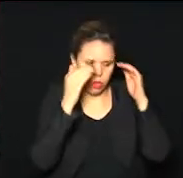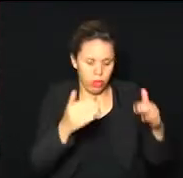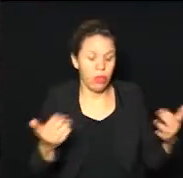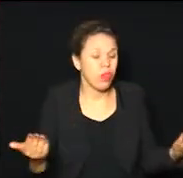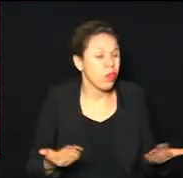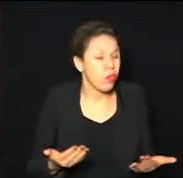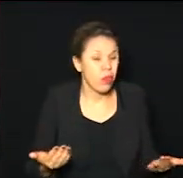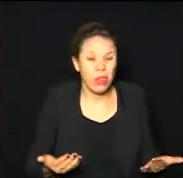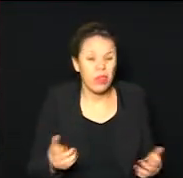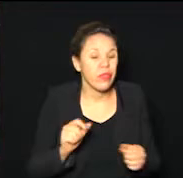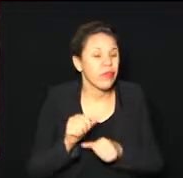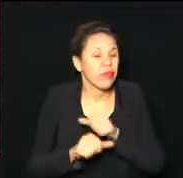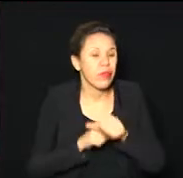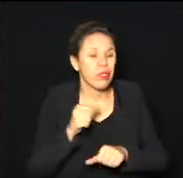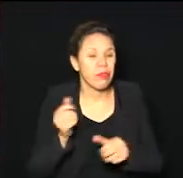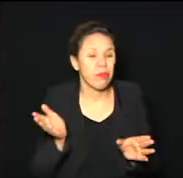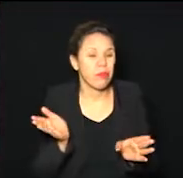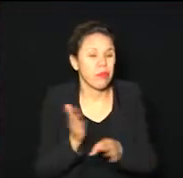agora virou assim, né?